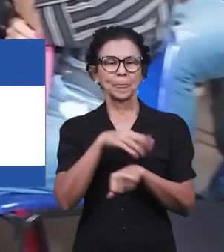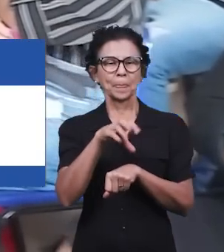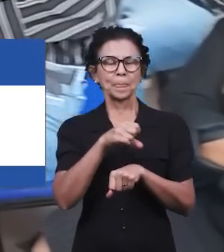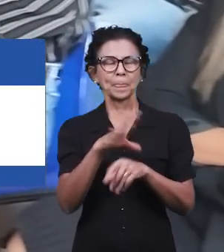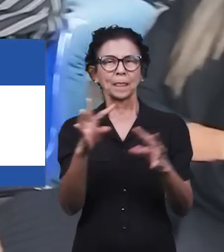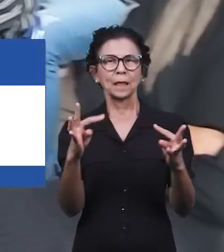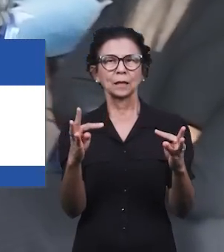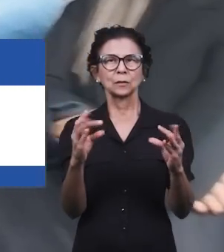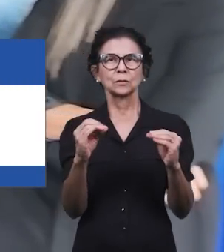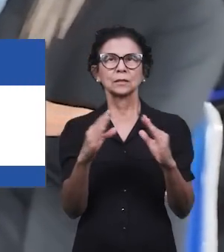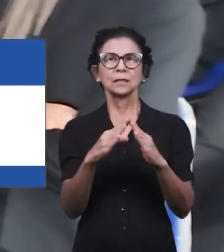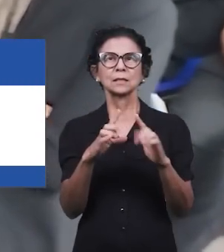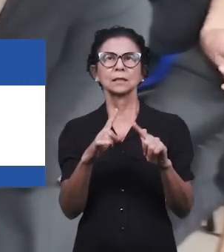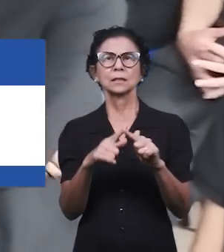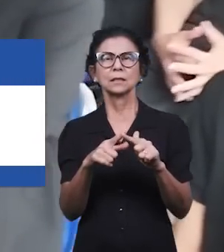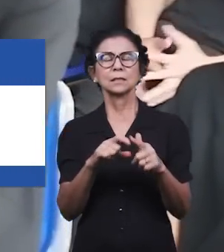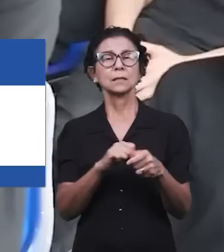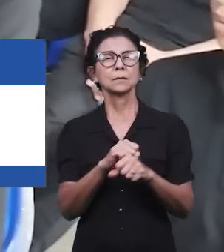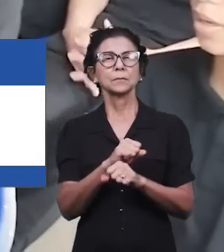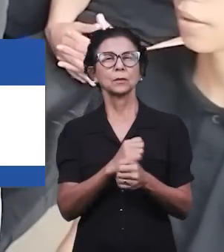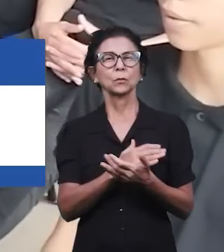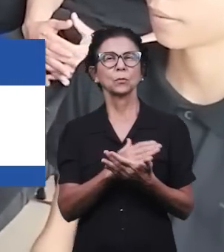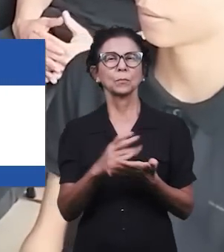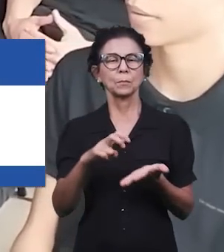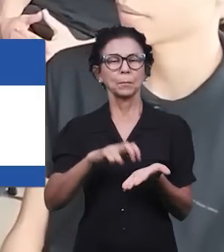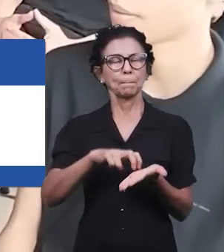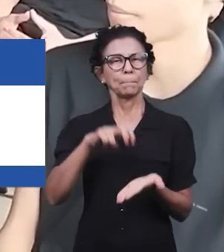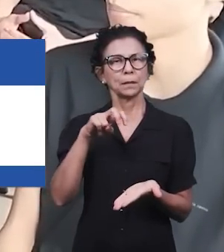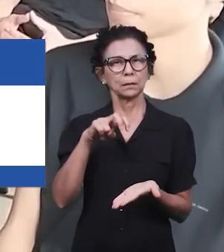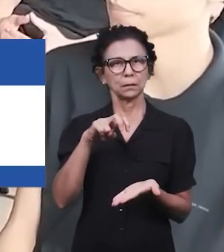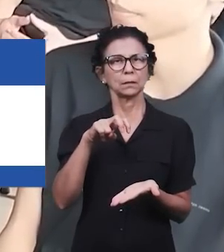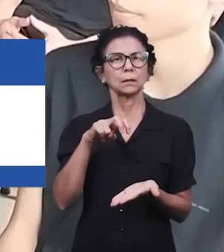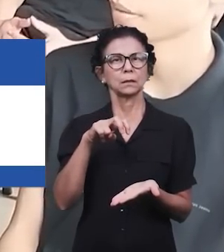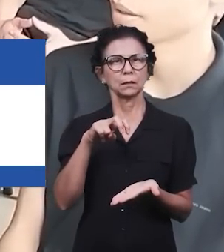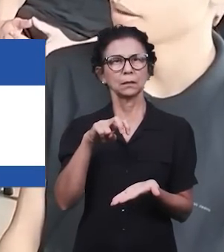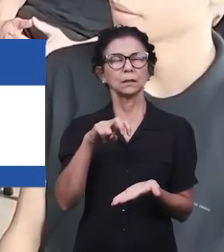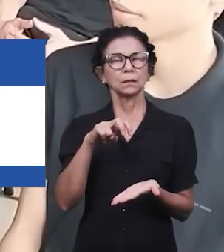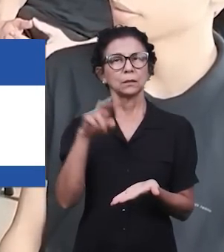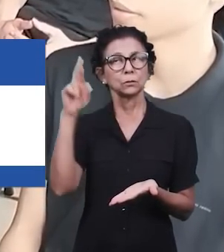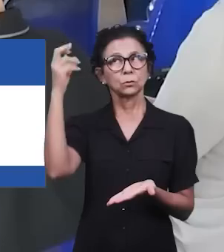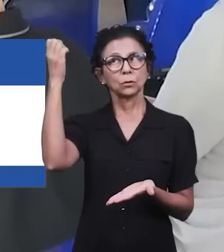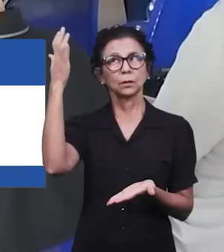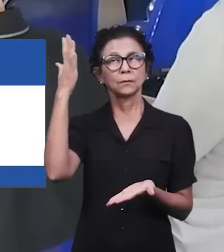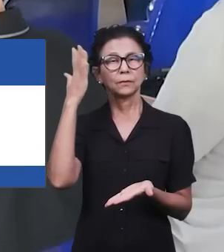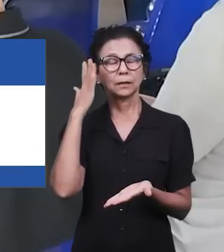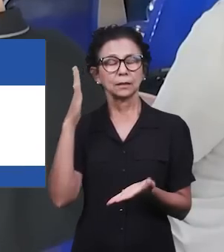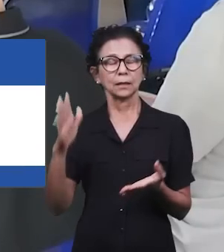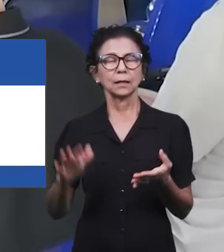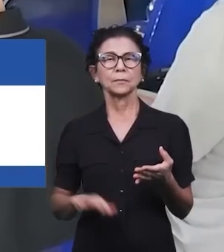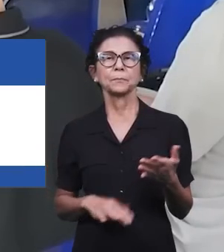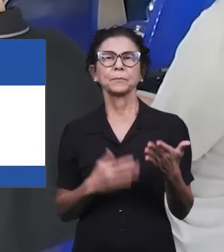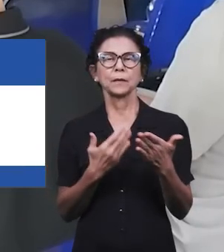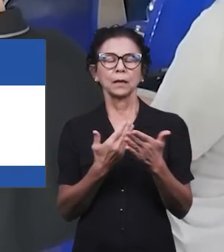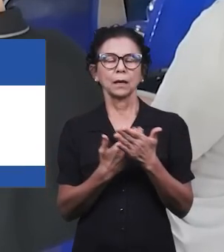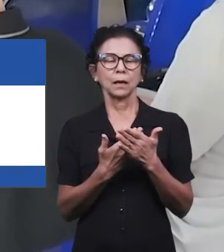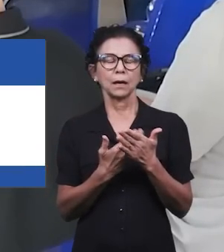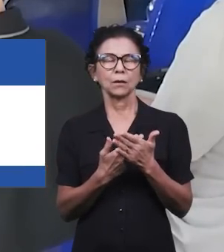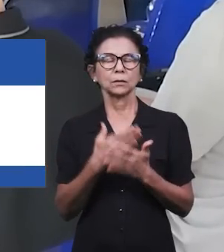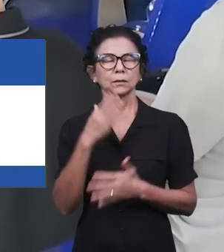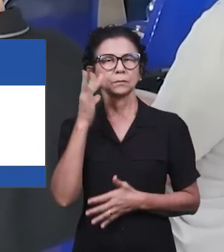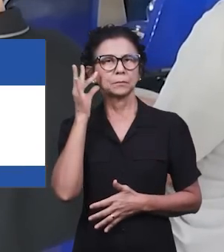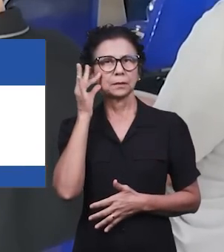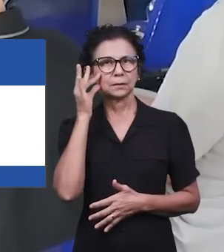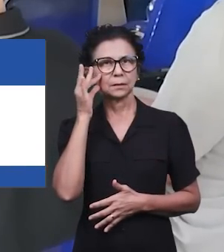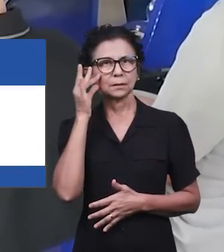Esse seminário se iniciou já no período da manhã, no qual o Senhor revelou para serem ministradas aulas presenciais